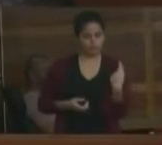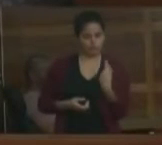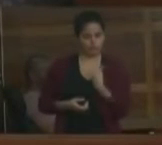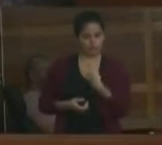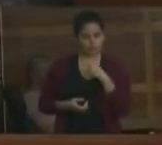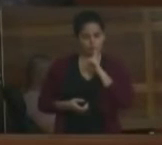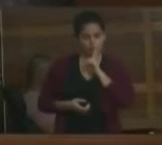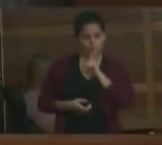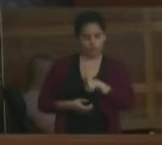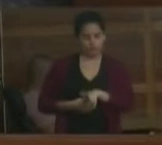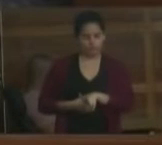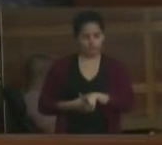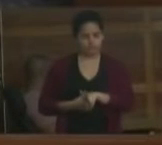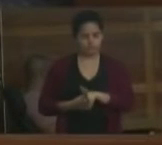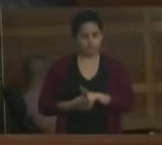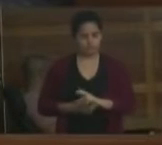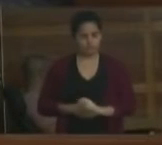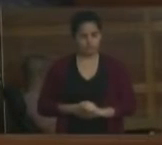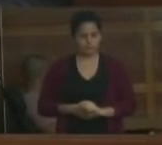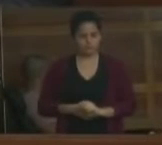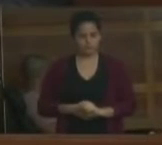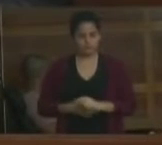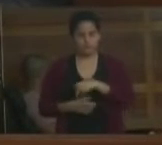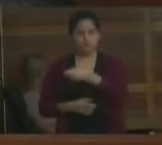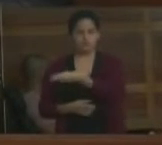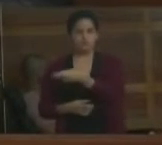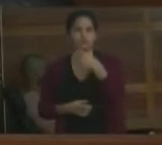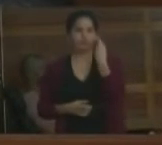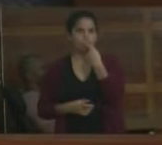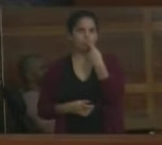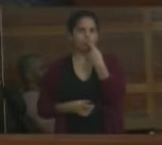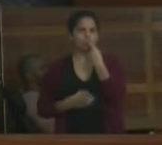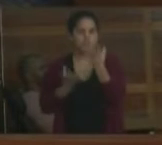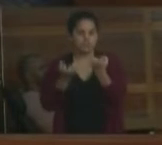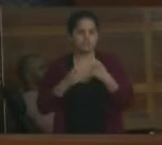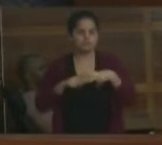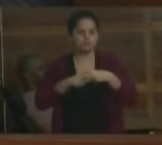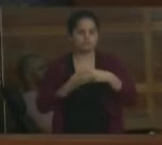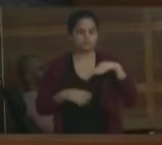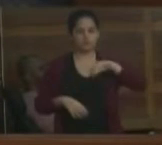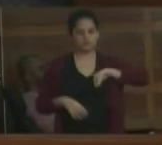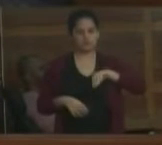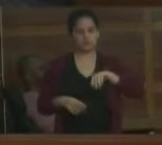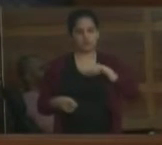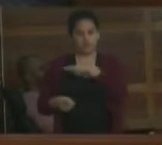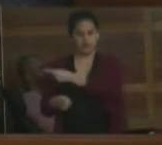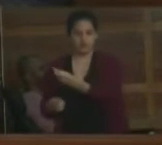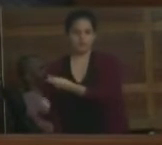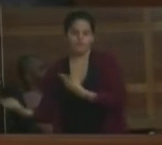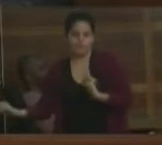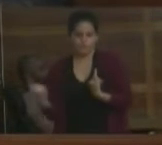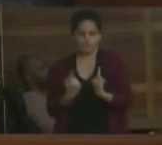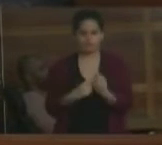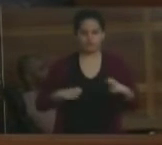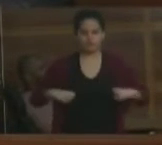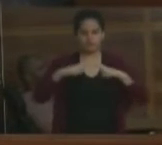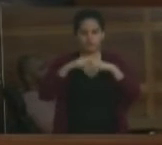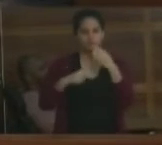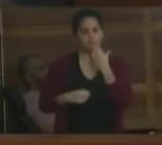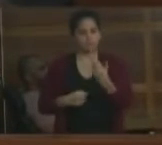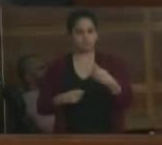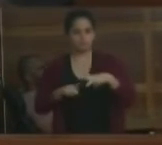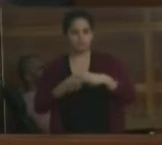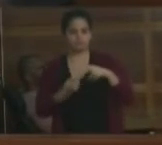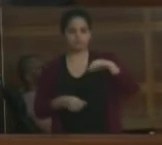tá falando por exemplo eles estão reivindicando o reajuste para servidor vão cobrar dessa casa aqui a posição dessa casa com relação ao reajuste